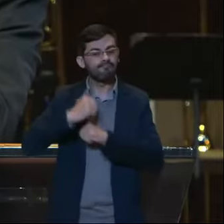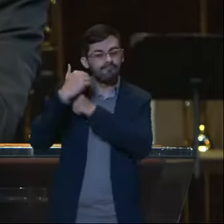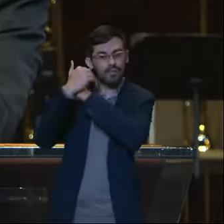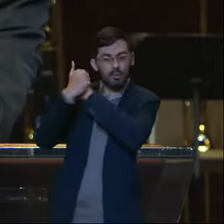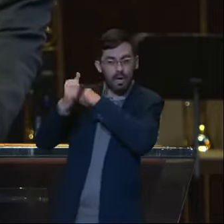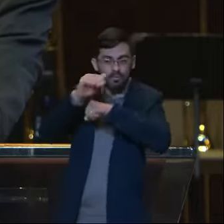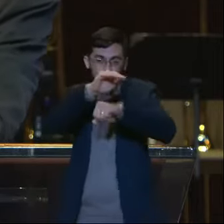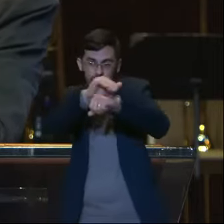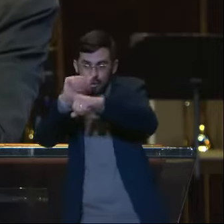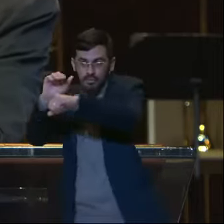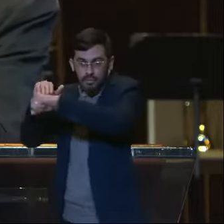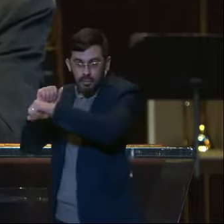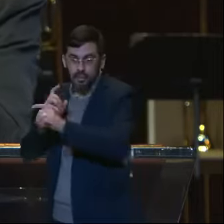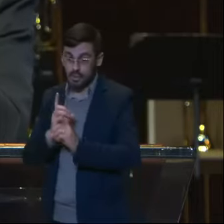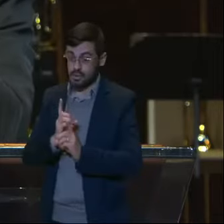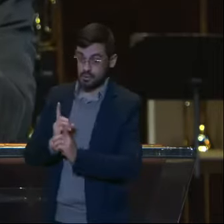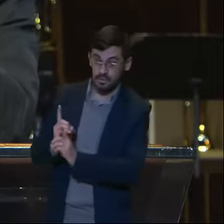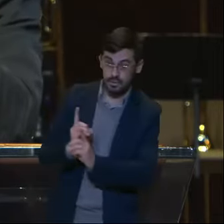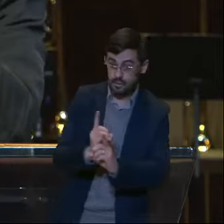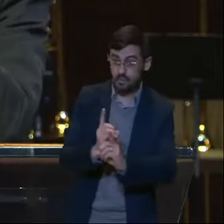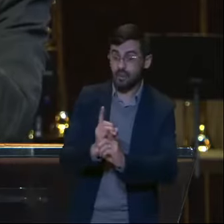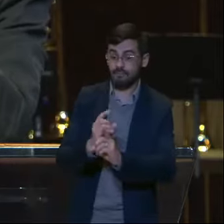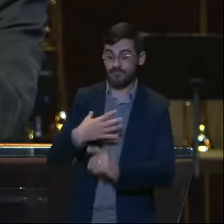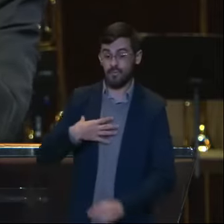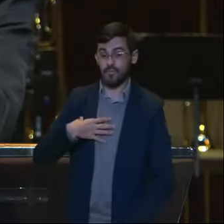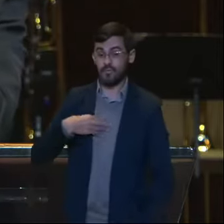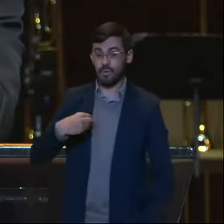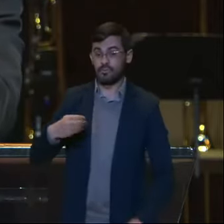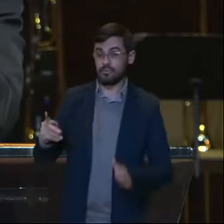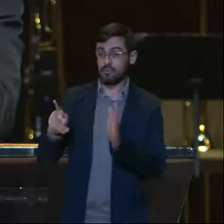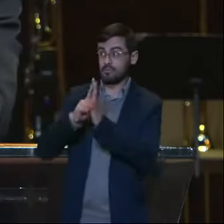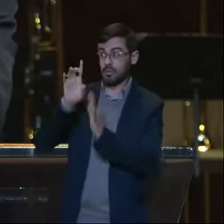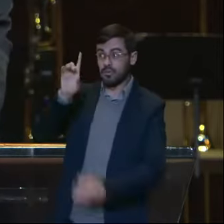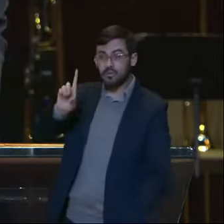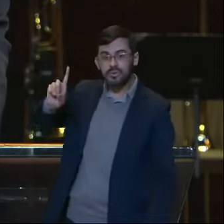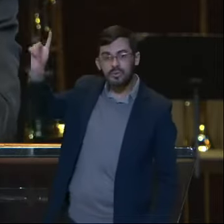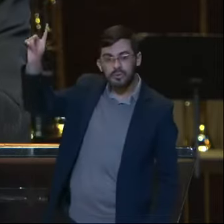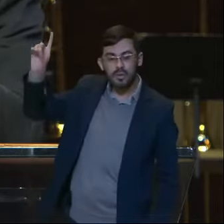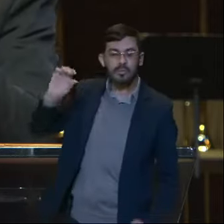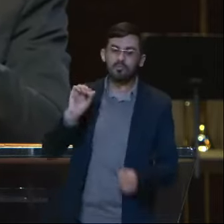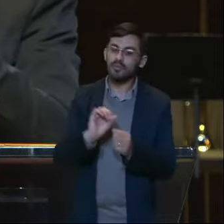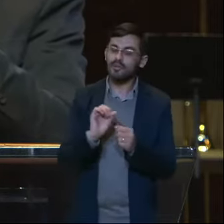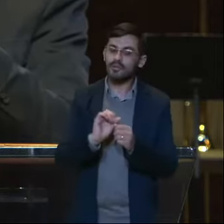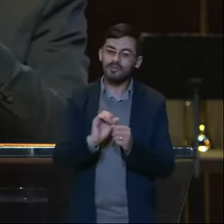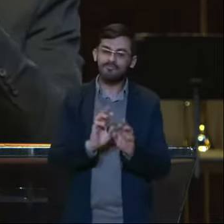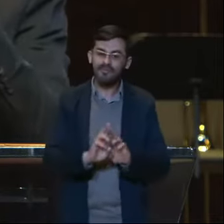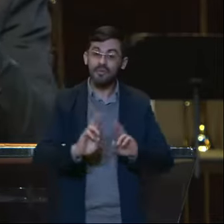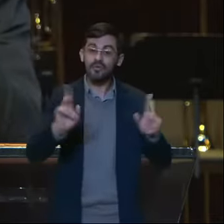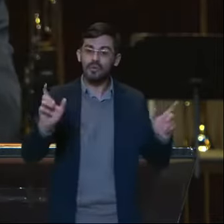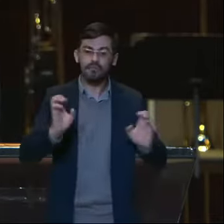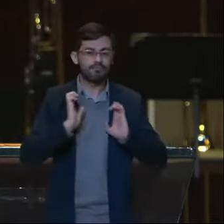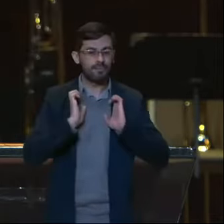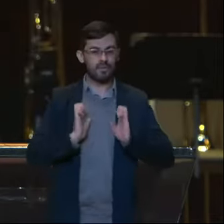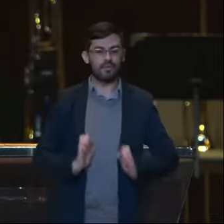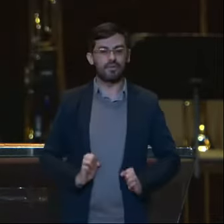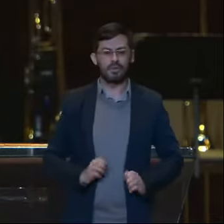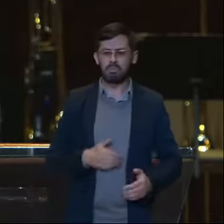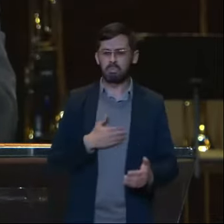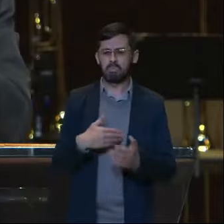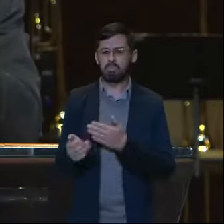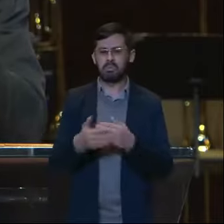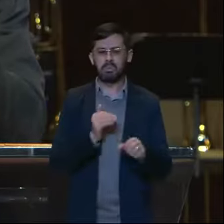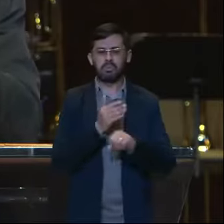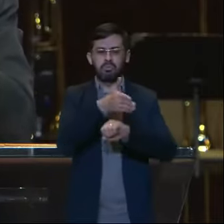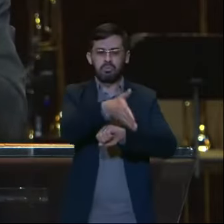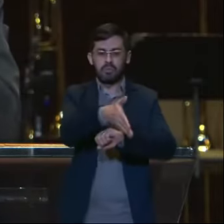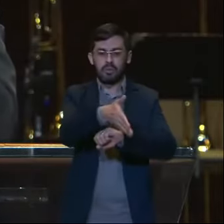como discípulos de Jesus, como filhos de Deus, para sermos diferentes na nossa ética. Onde Deus nos colocar,